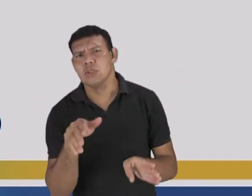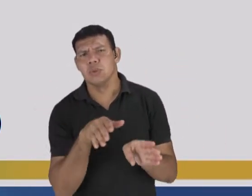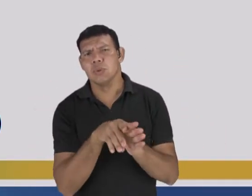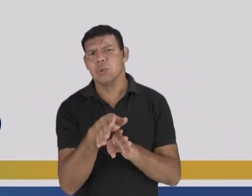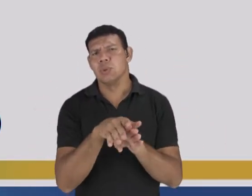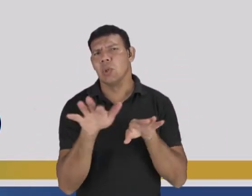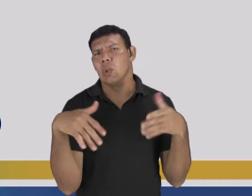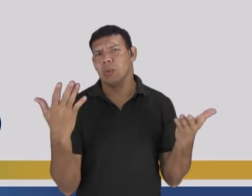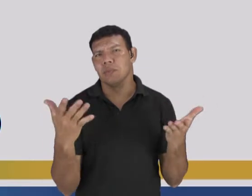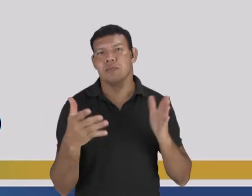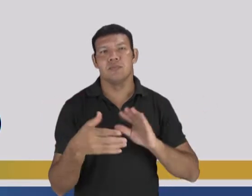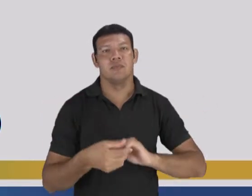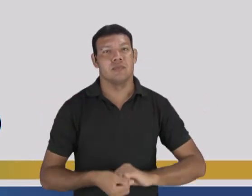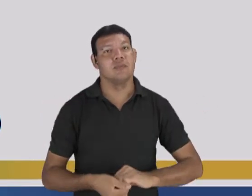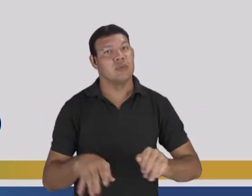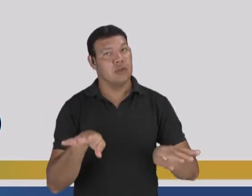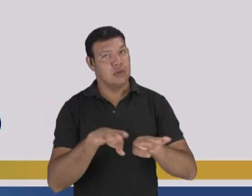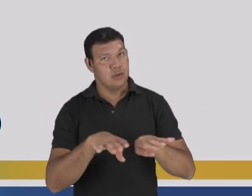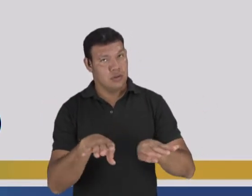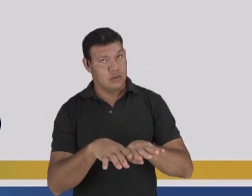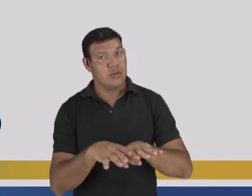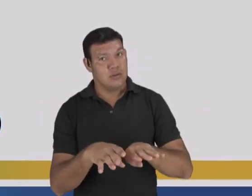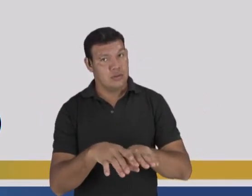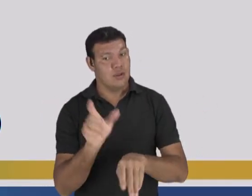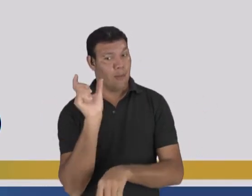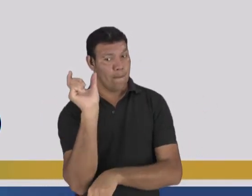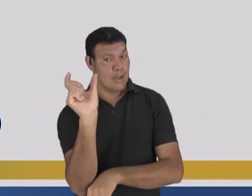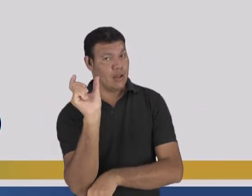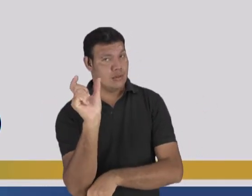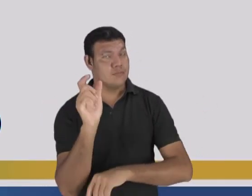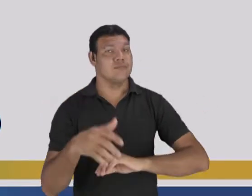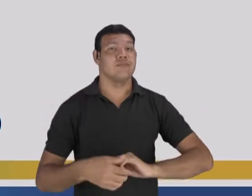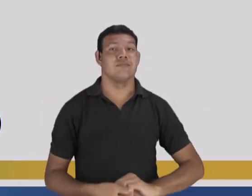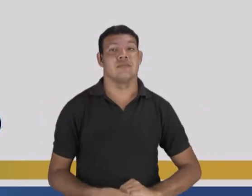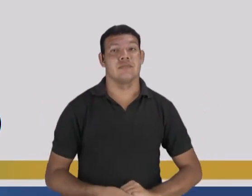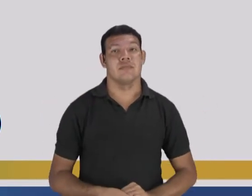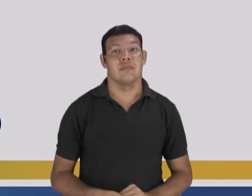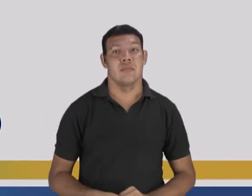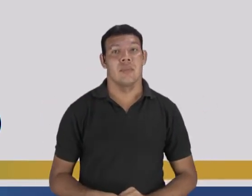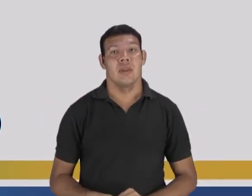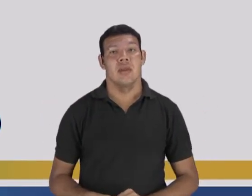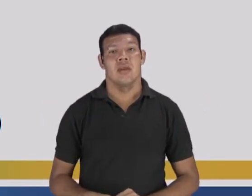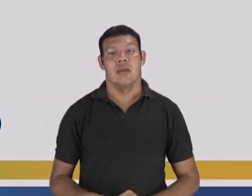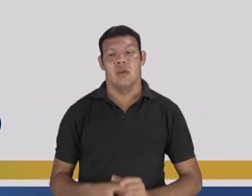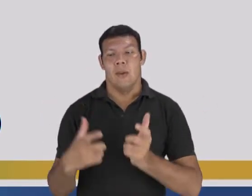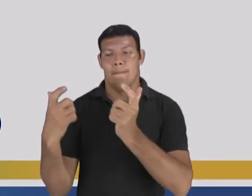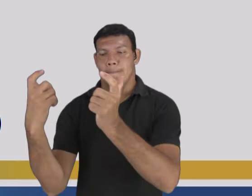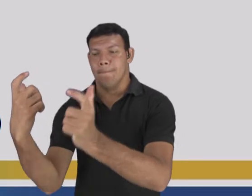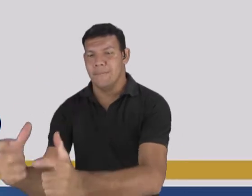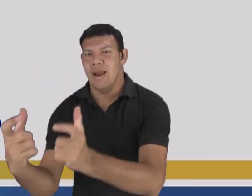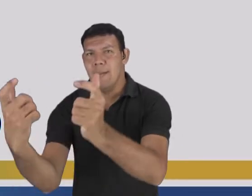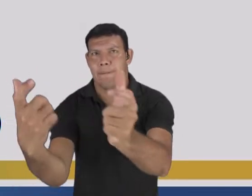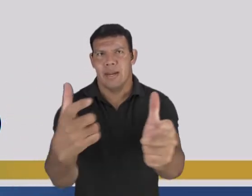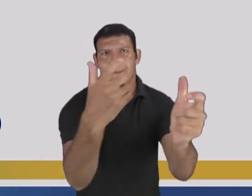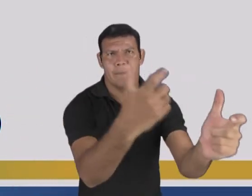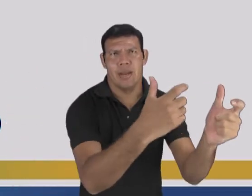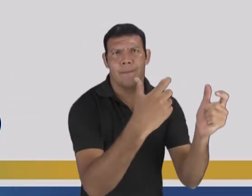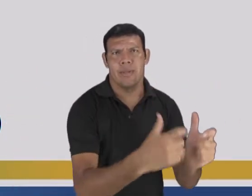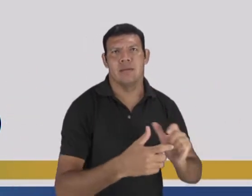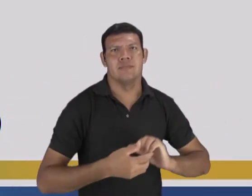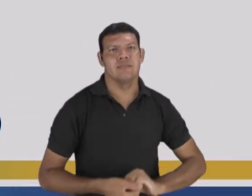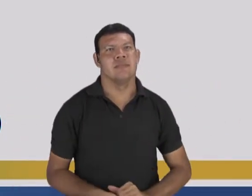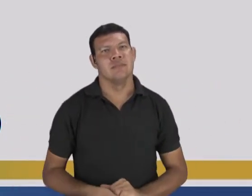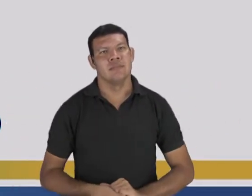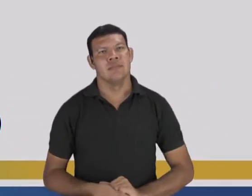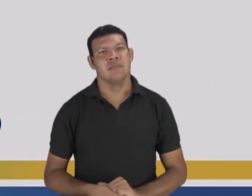que eu uso no espanhol? Também você usa esse término, né? Esse término aqui, para quando você quer se deslocar a algum lugar. Aí você, é como se eu estivesse